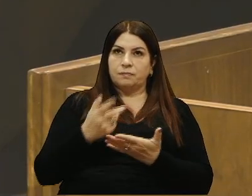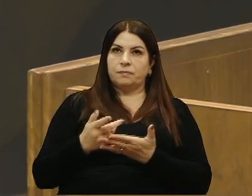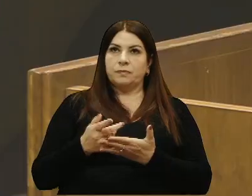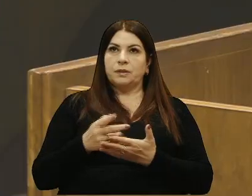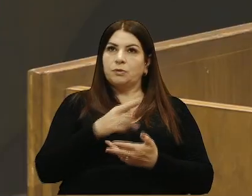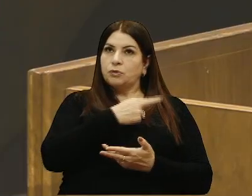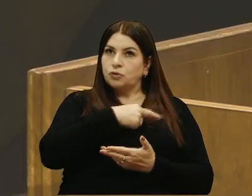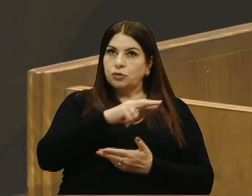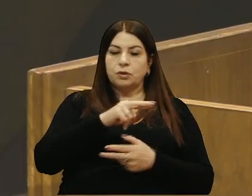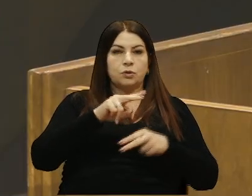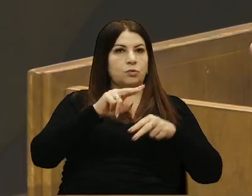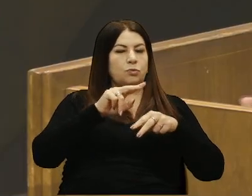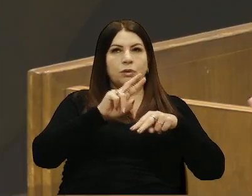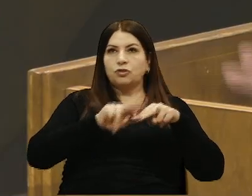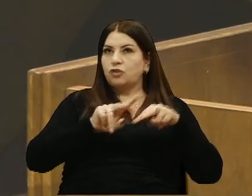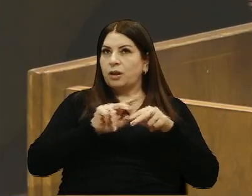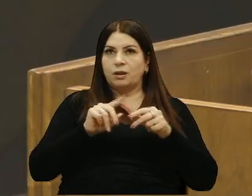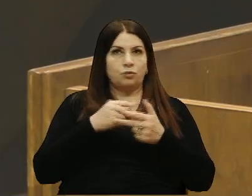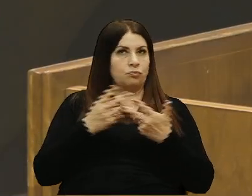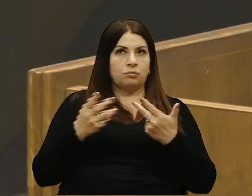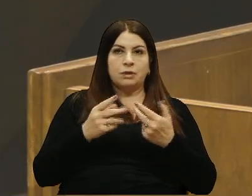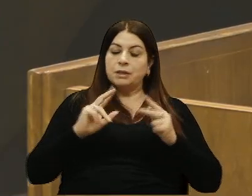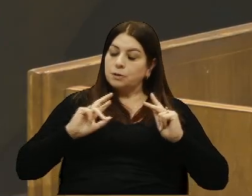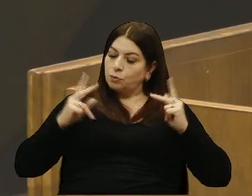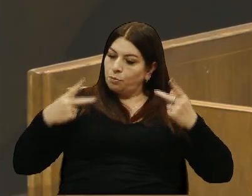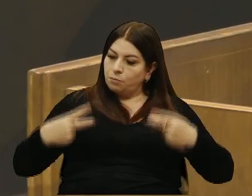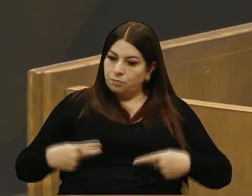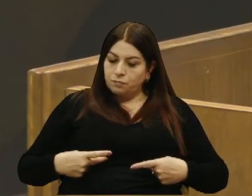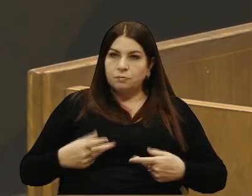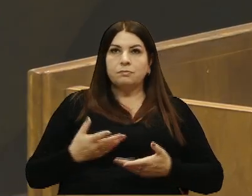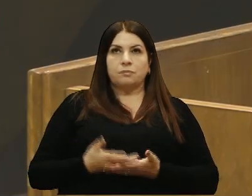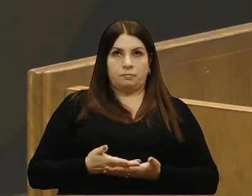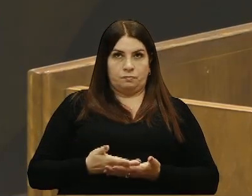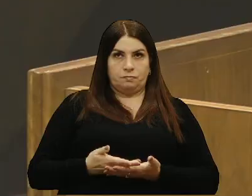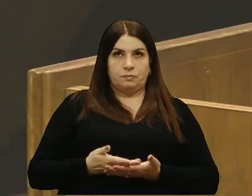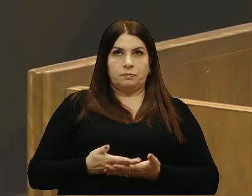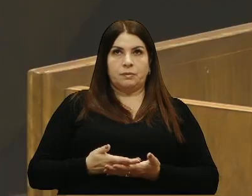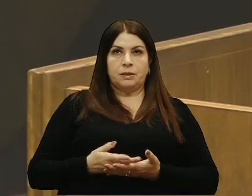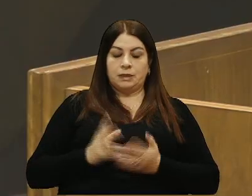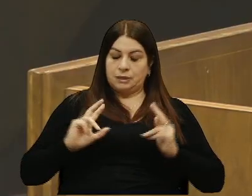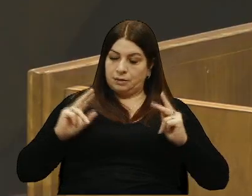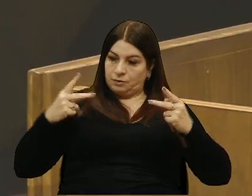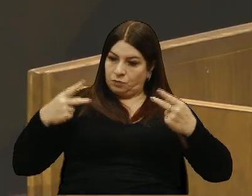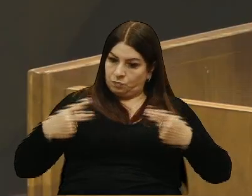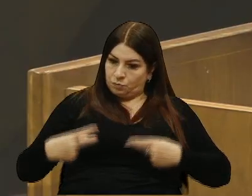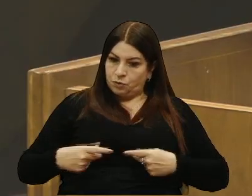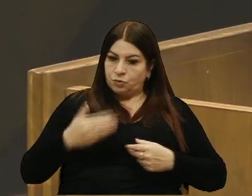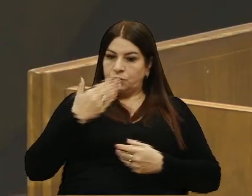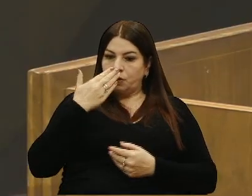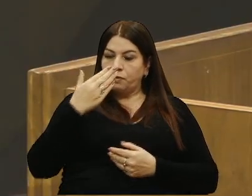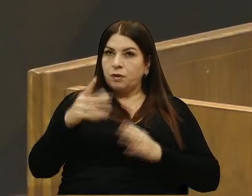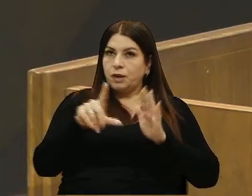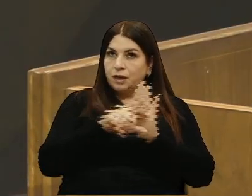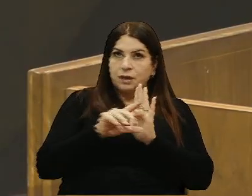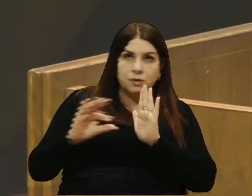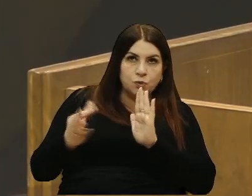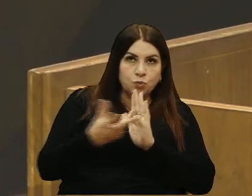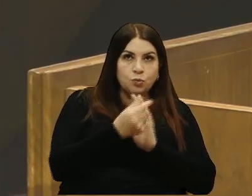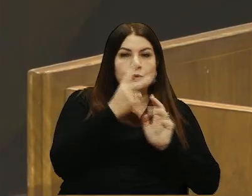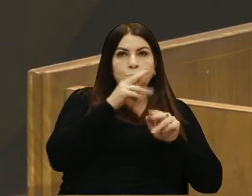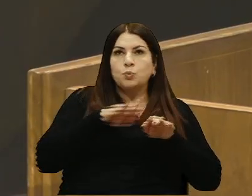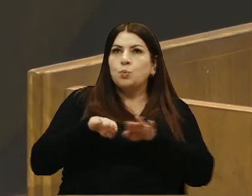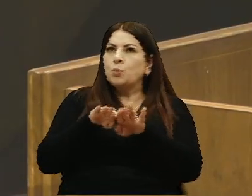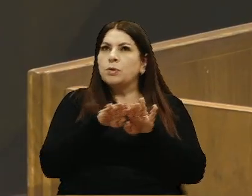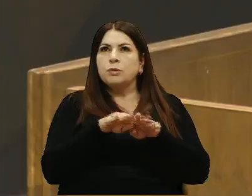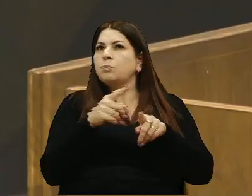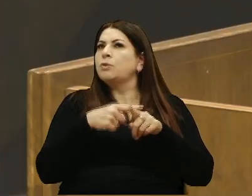não tem gênero. É ser humano. E se ser humano perante a lei são todos iguais, por